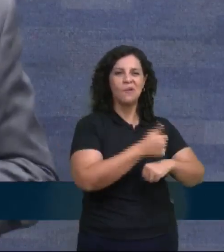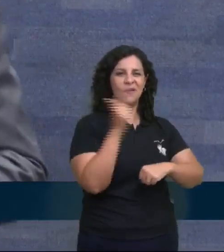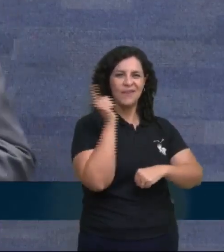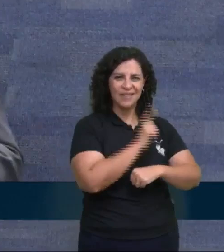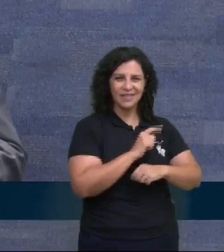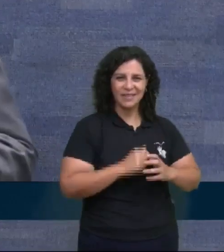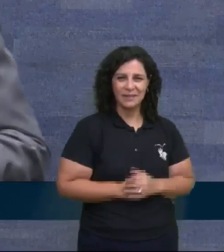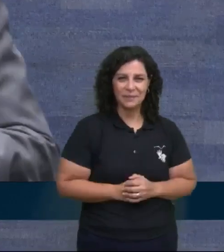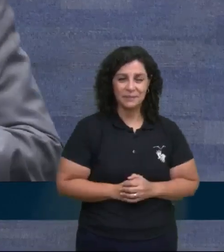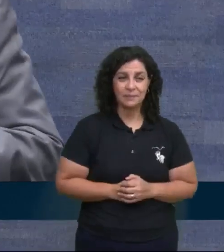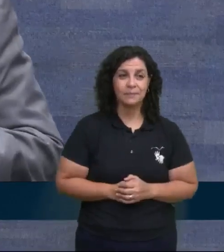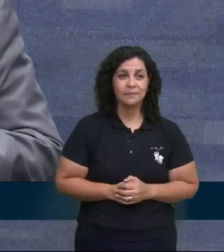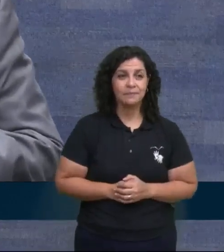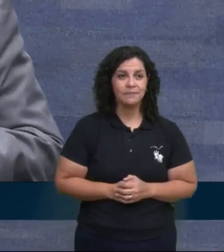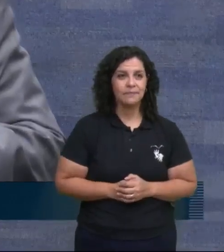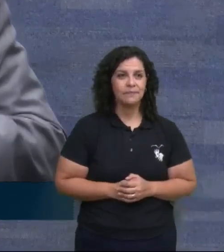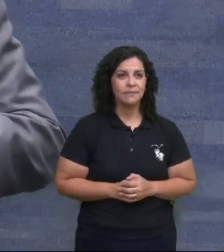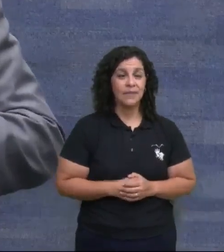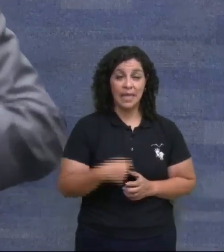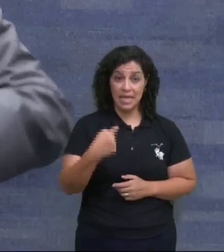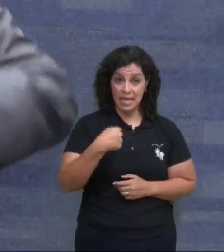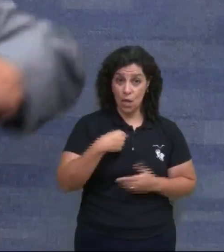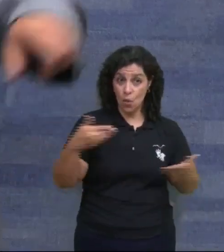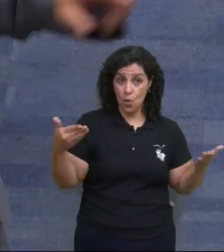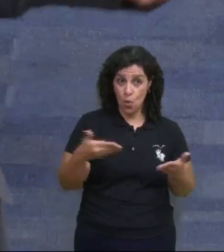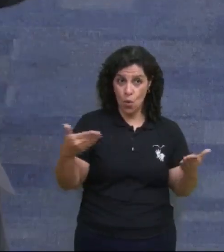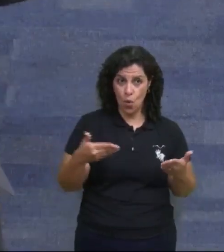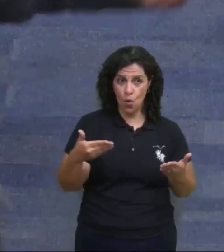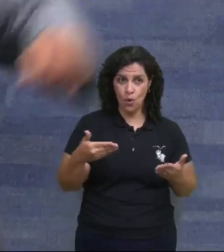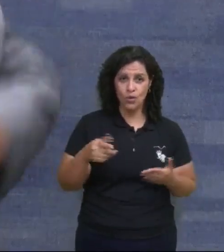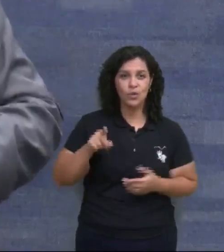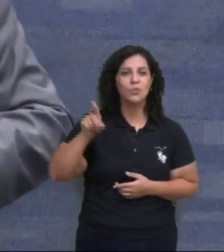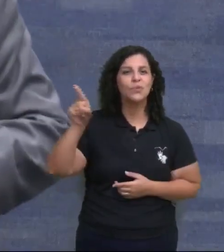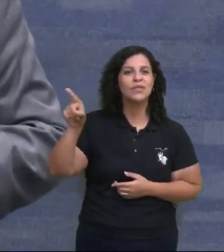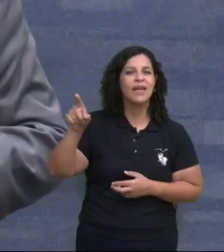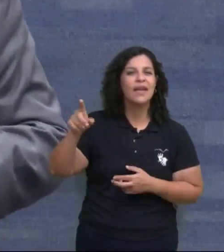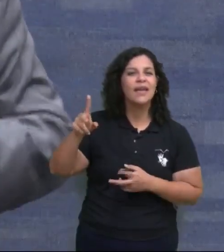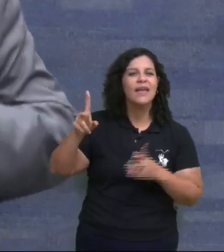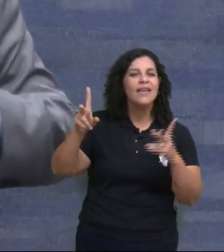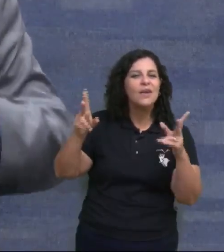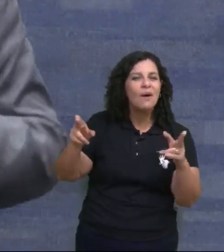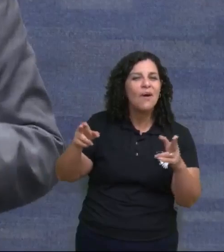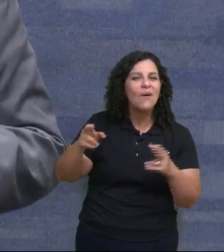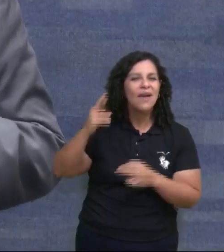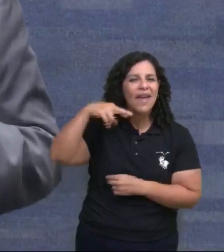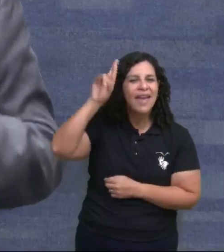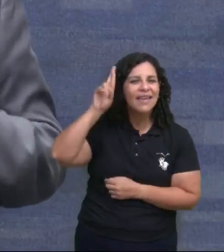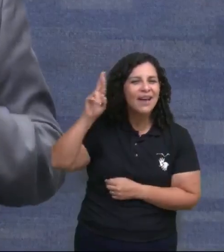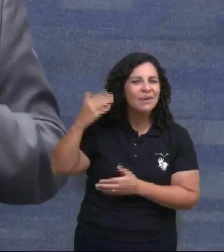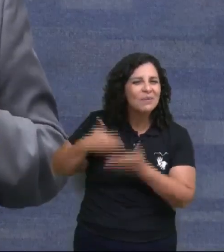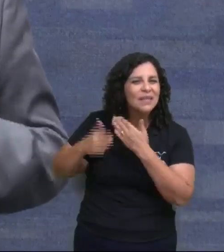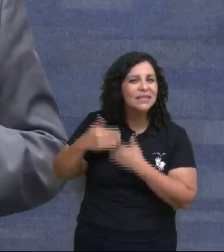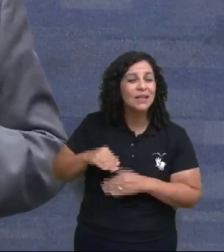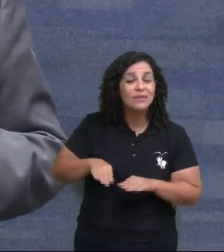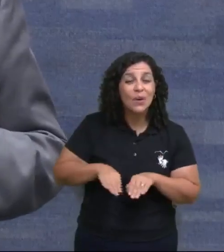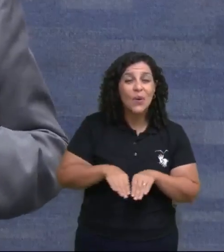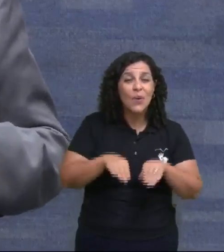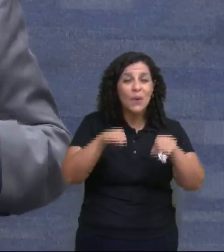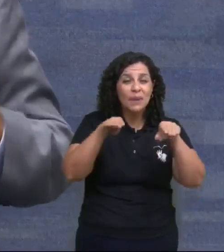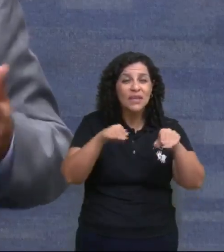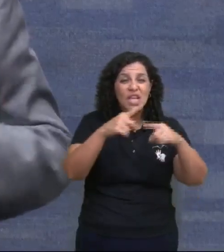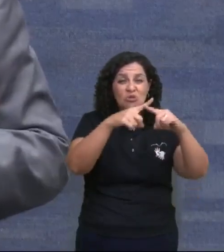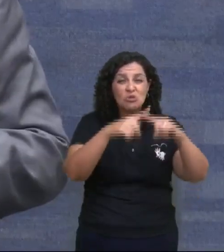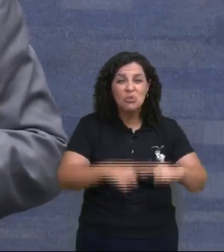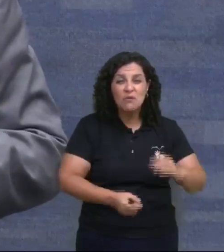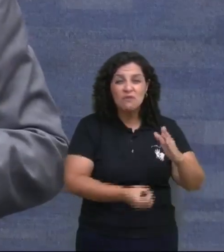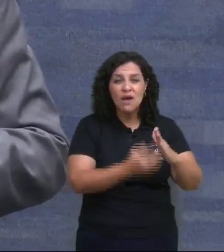E eu sou hoje o que é o Requião para vocês. Eu comecei minha carreira, eu disputei